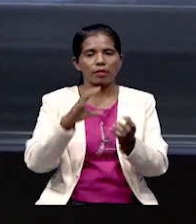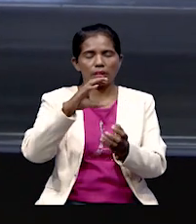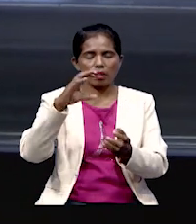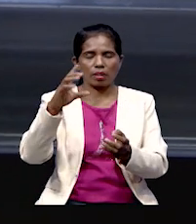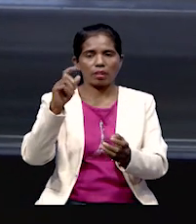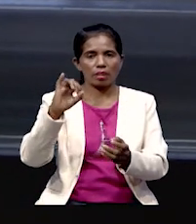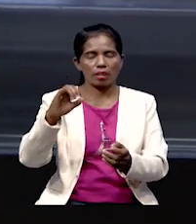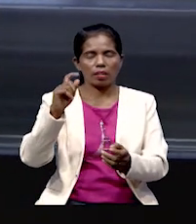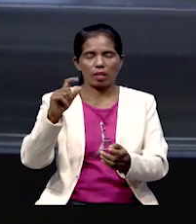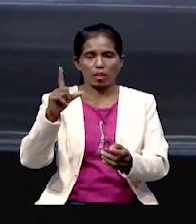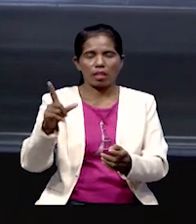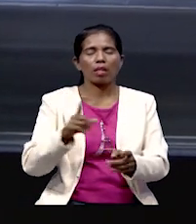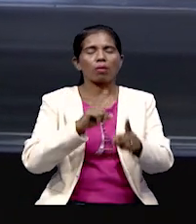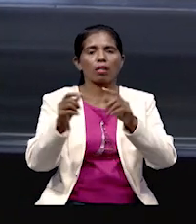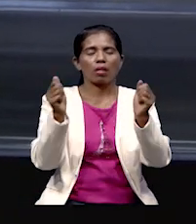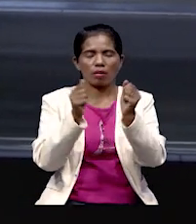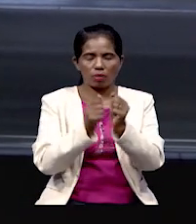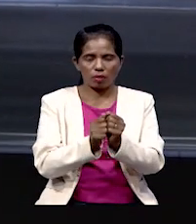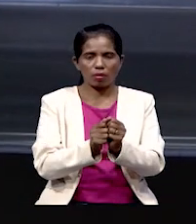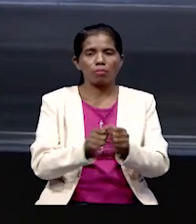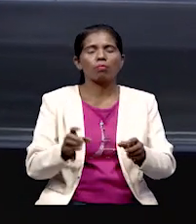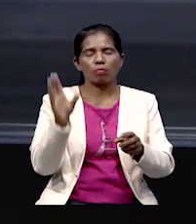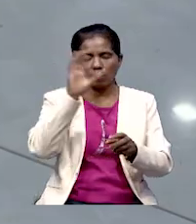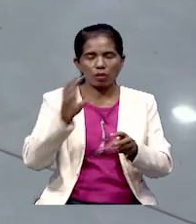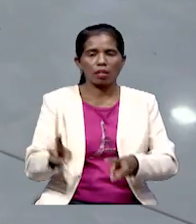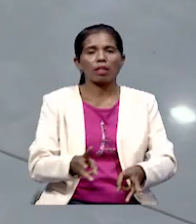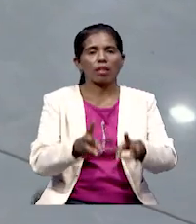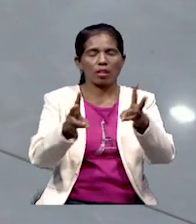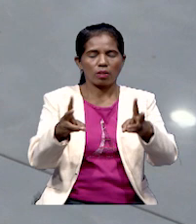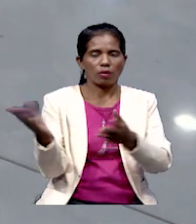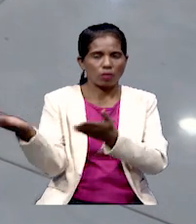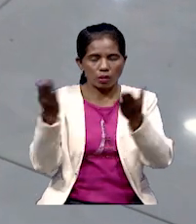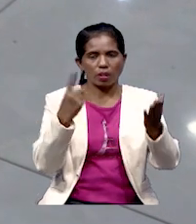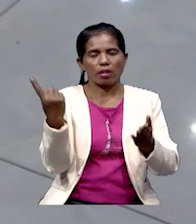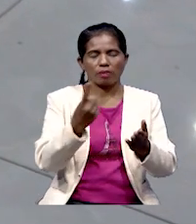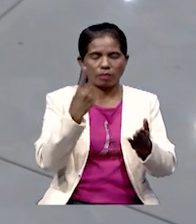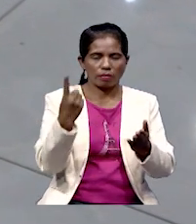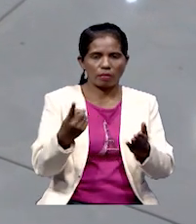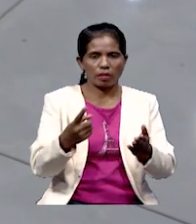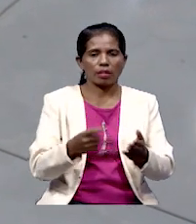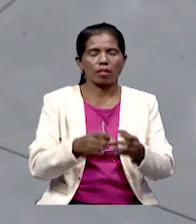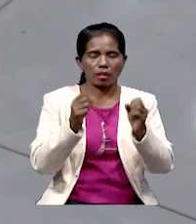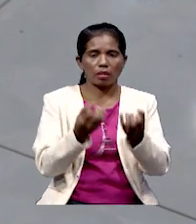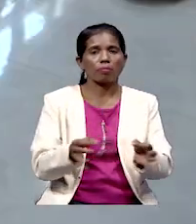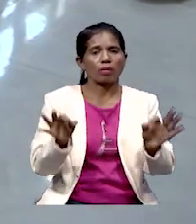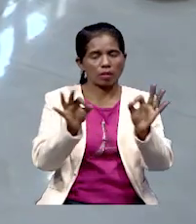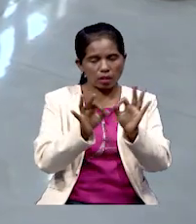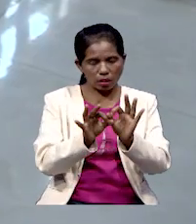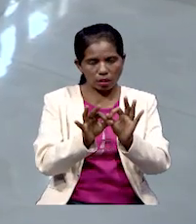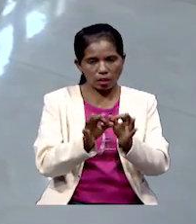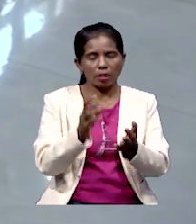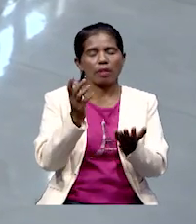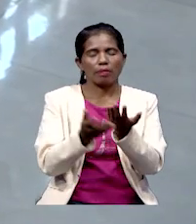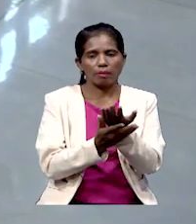Sira, a Tubuca Dalan, o insabe ele hatama na fatin, mina zona mais Timor-Leste, mas que o tuan, mais bem importante, mina zona iha